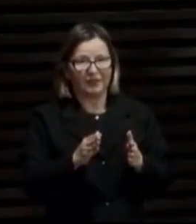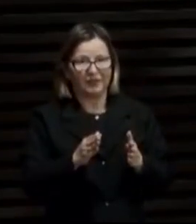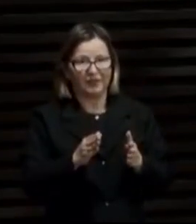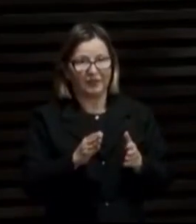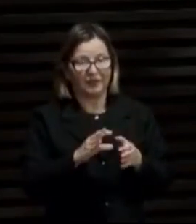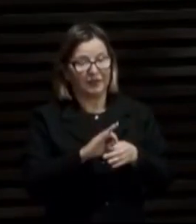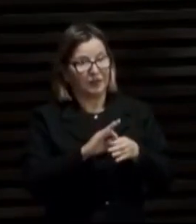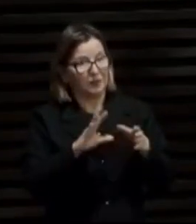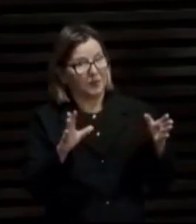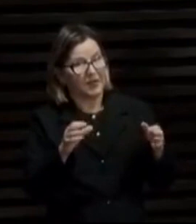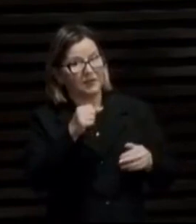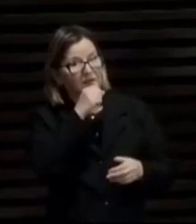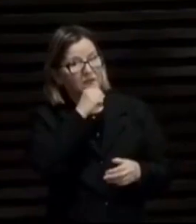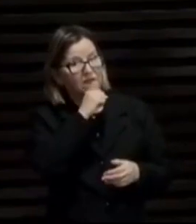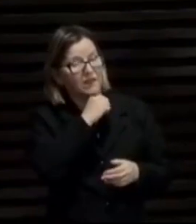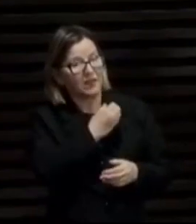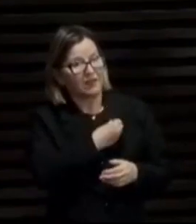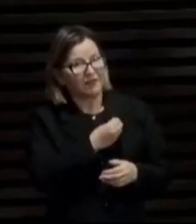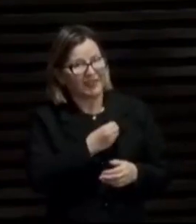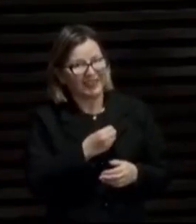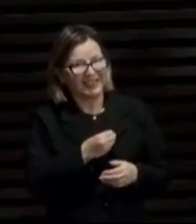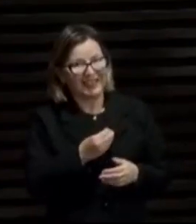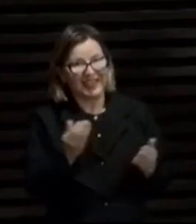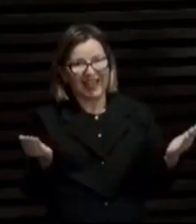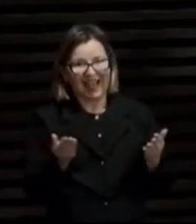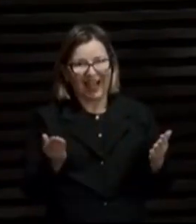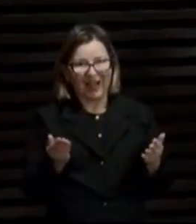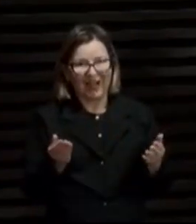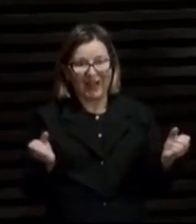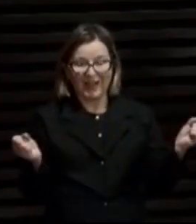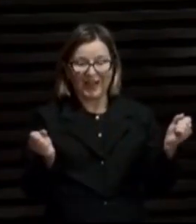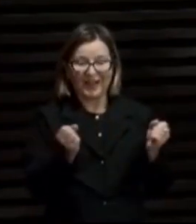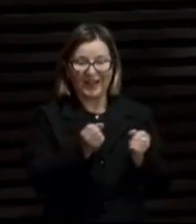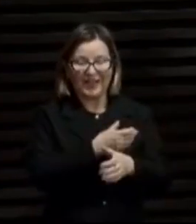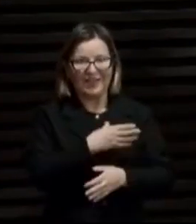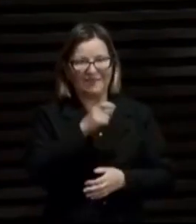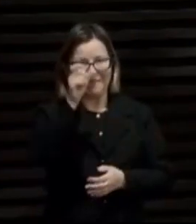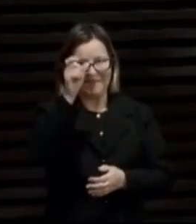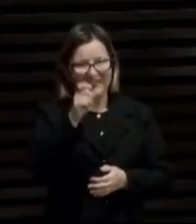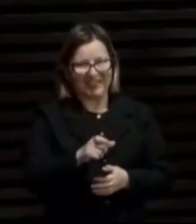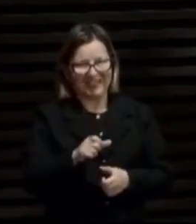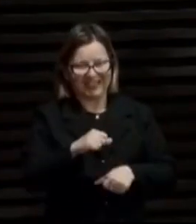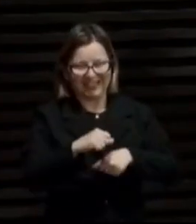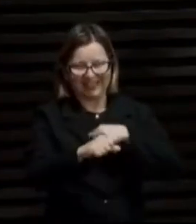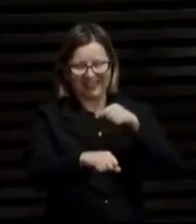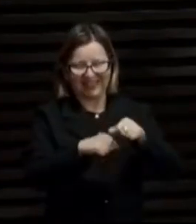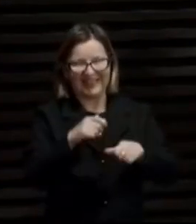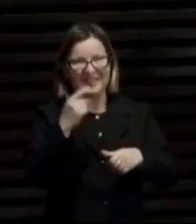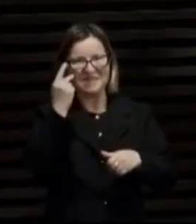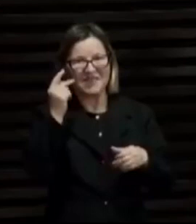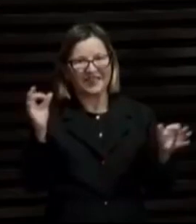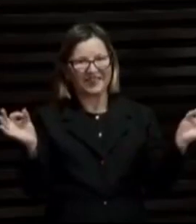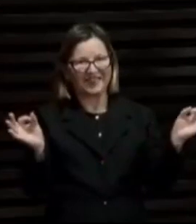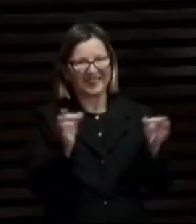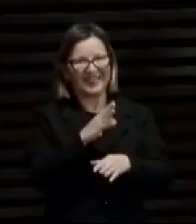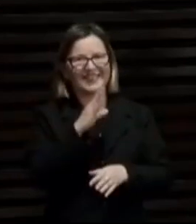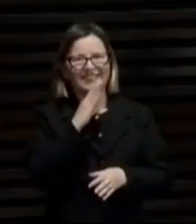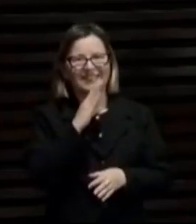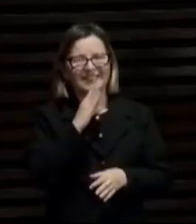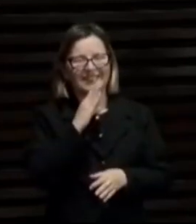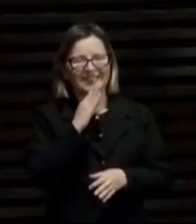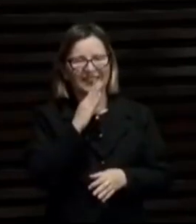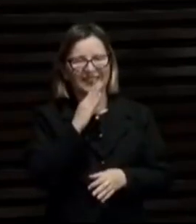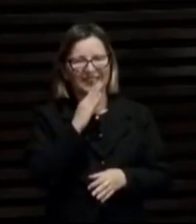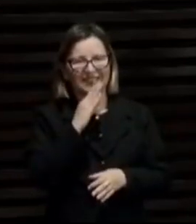e vos revestistes do novo homem que se refaz para o pleno conhecimento, segundo a